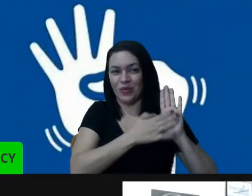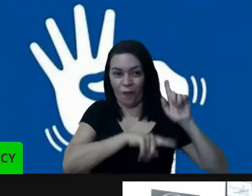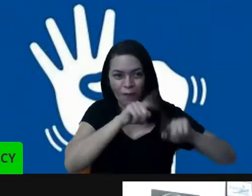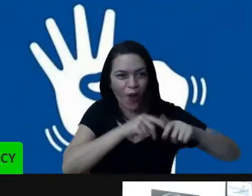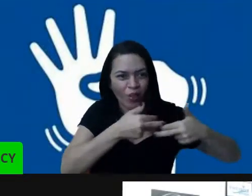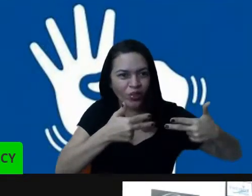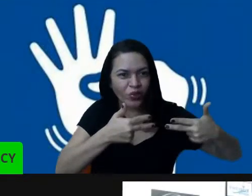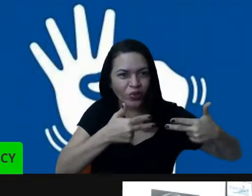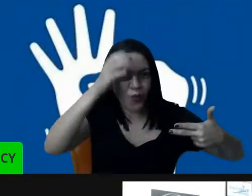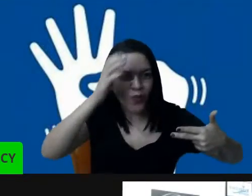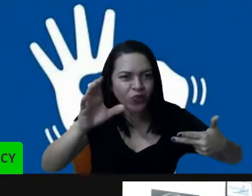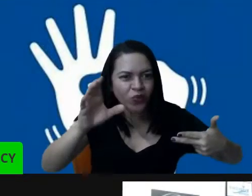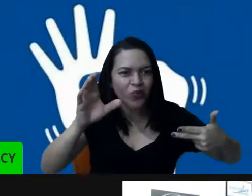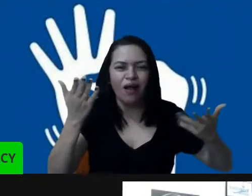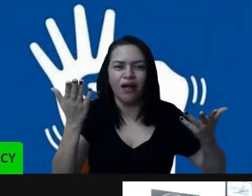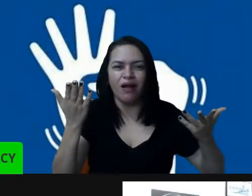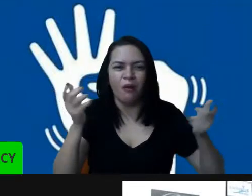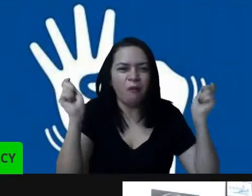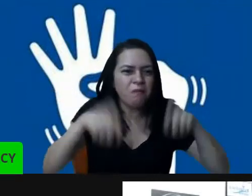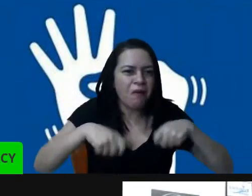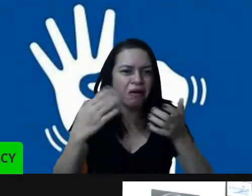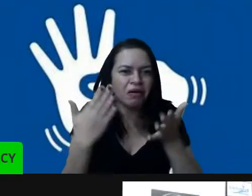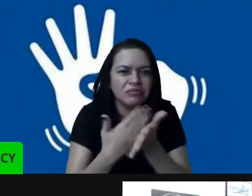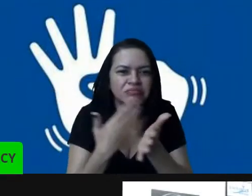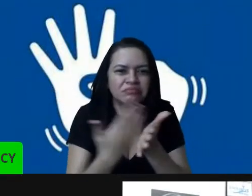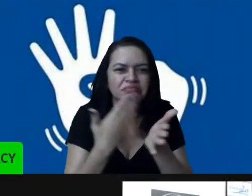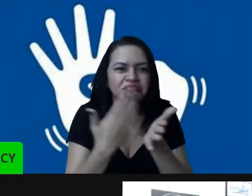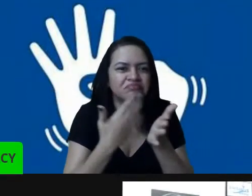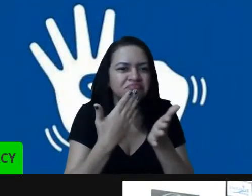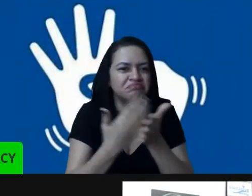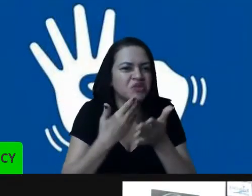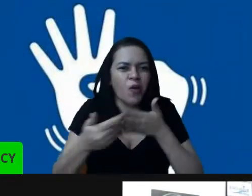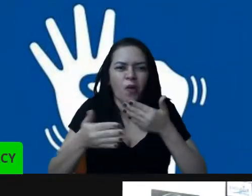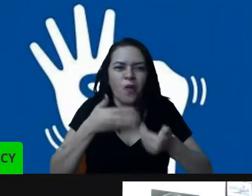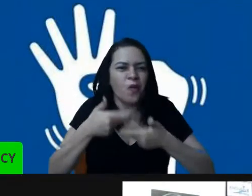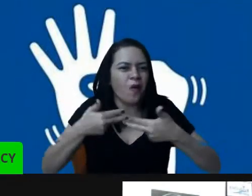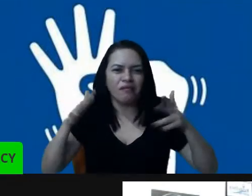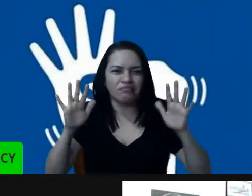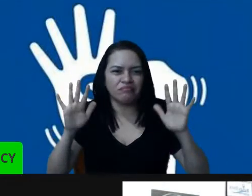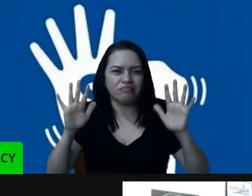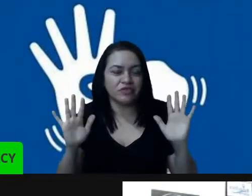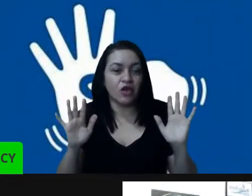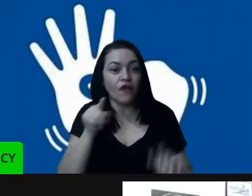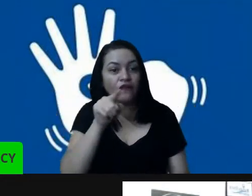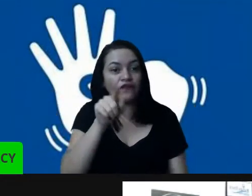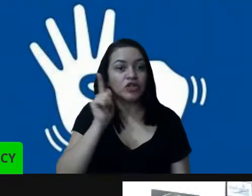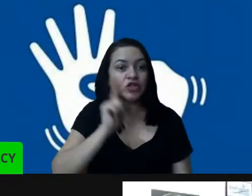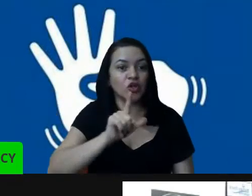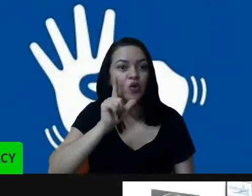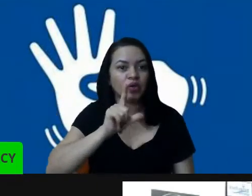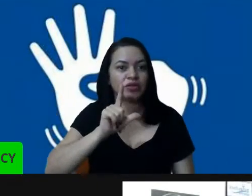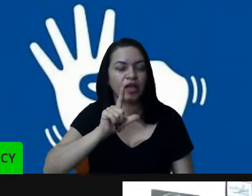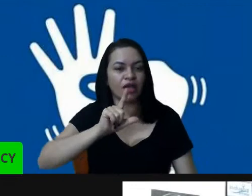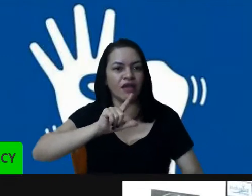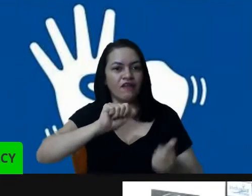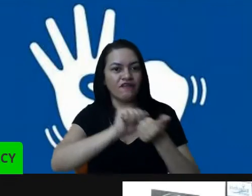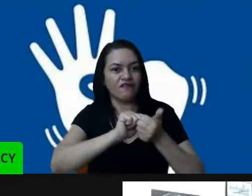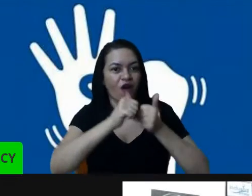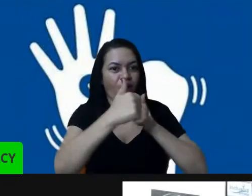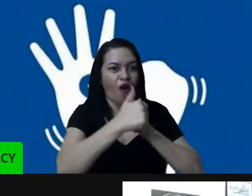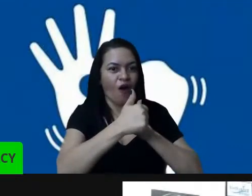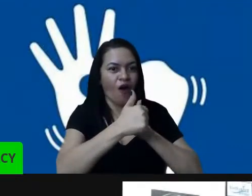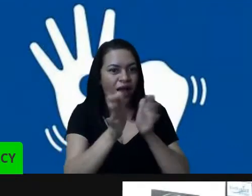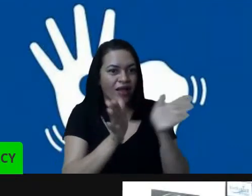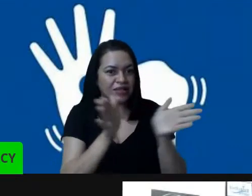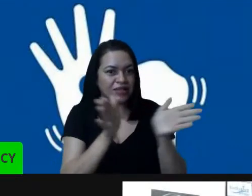um livro, seja ele o que for. Quando a gente consegue fazer com múltiplos formatos acessíveis, isso